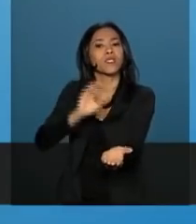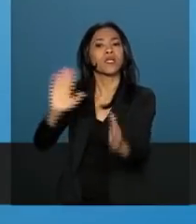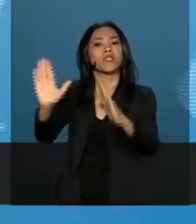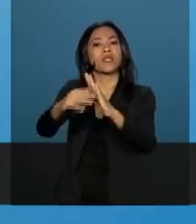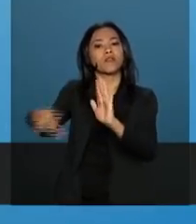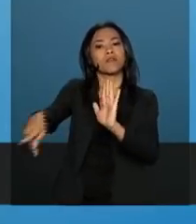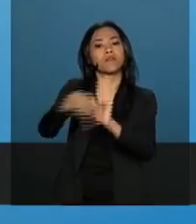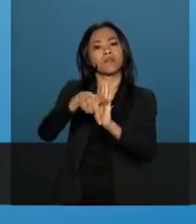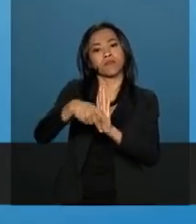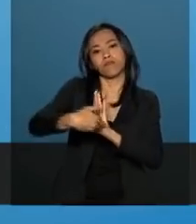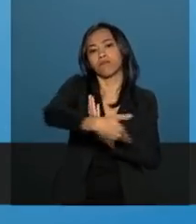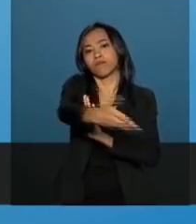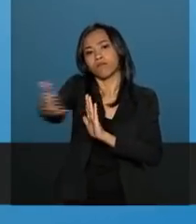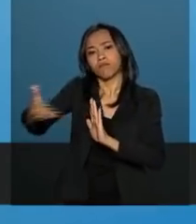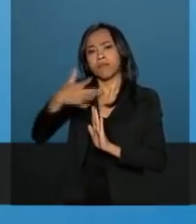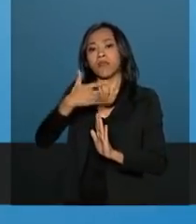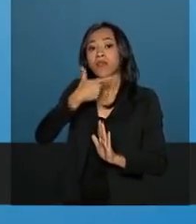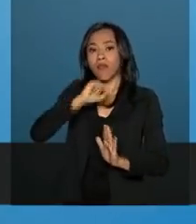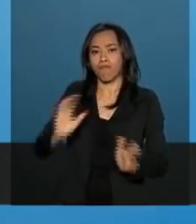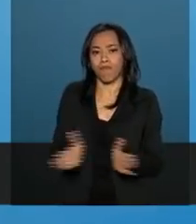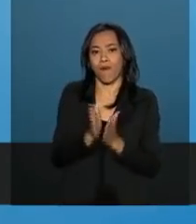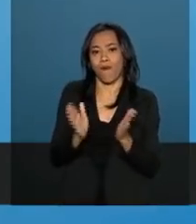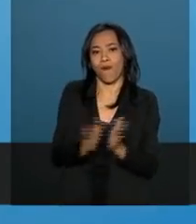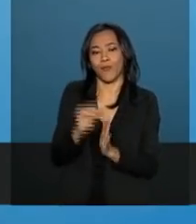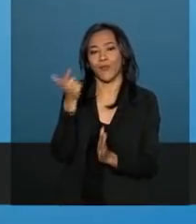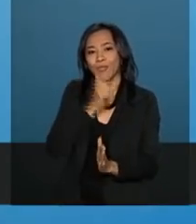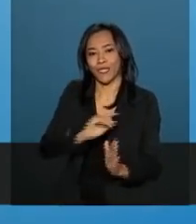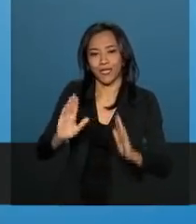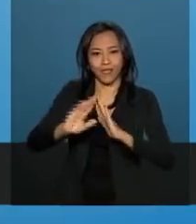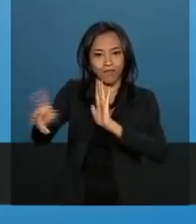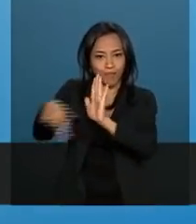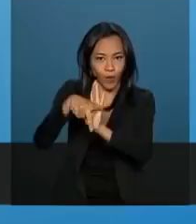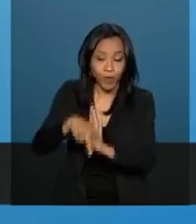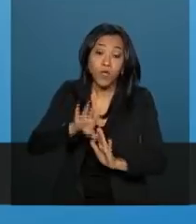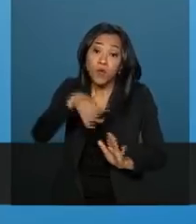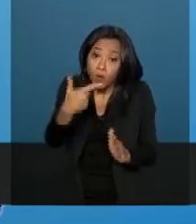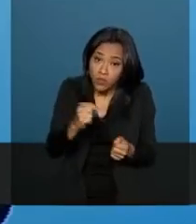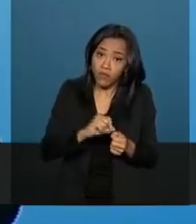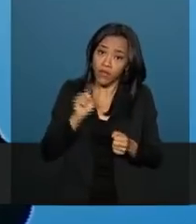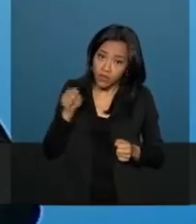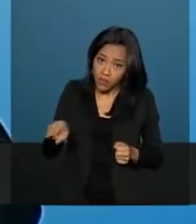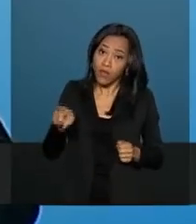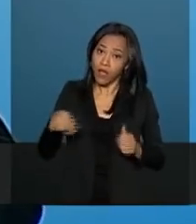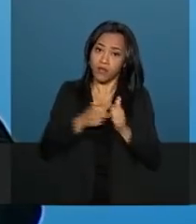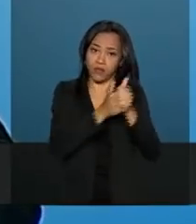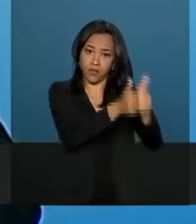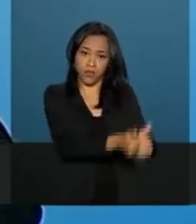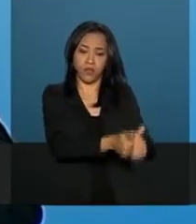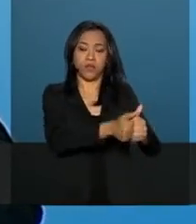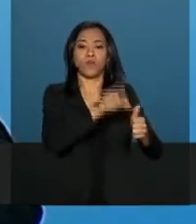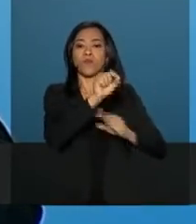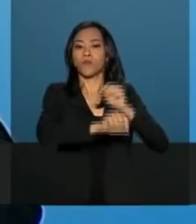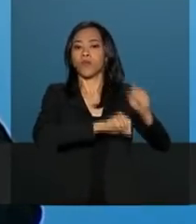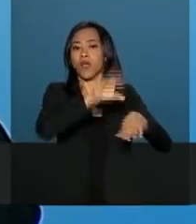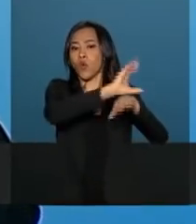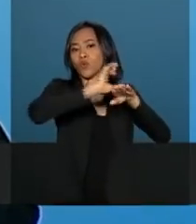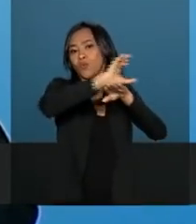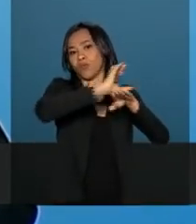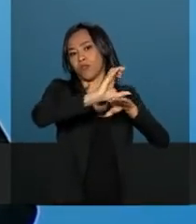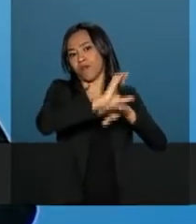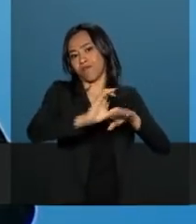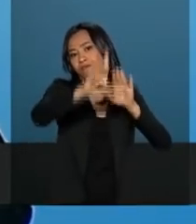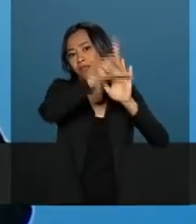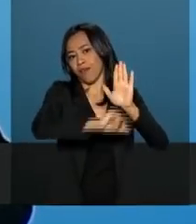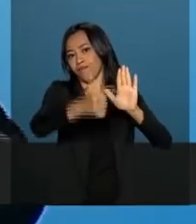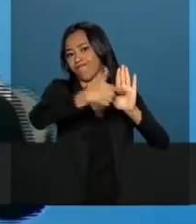de casas pelos mais pobres. Aliás, quando se faz isso, se faz com base na Constituição, porque a Constituição é quem garante